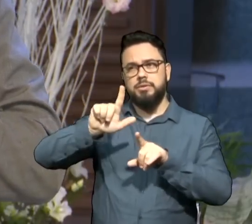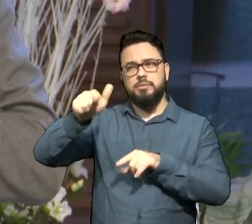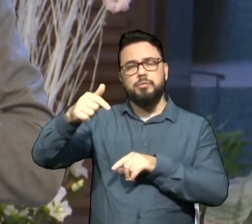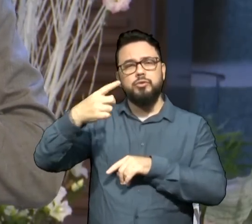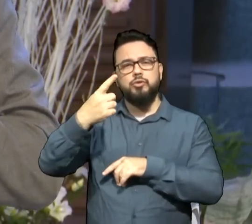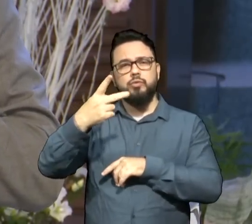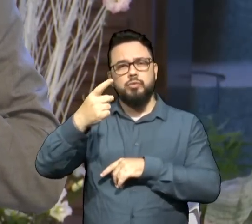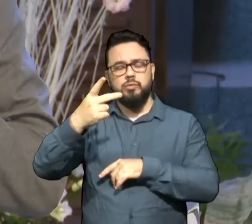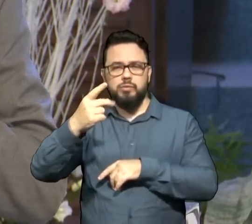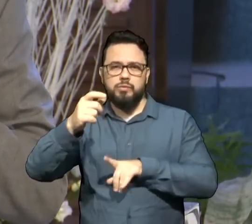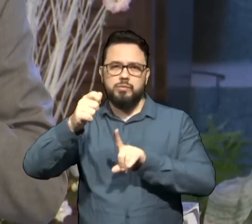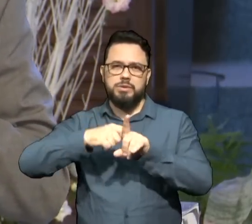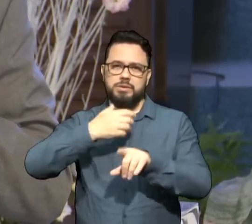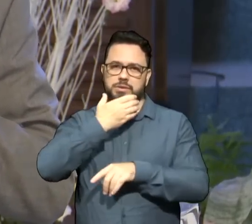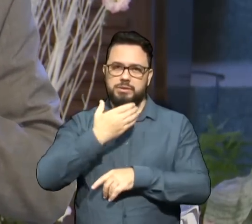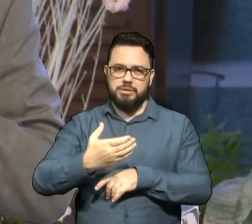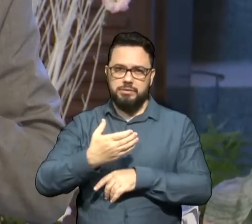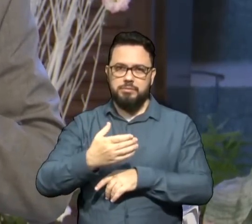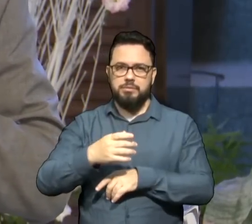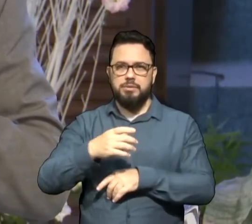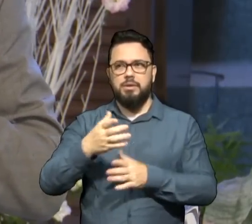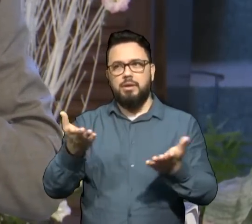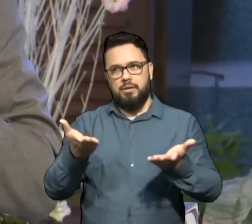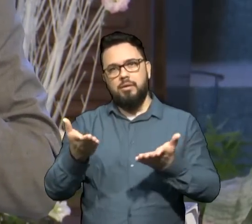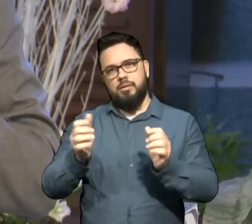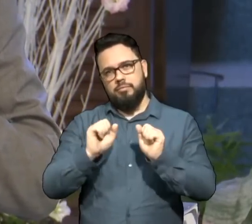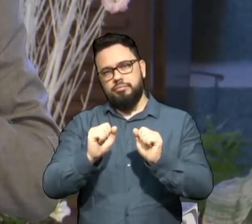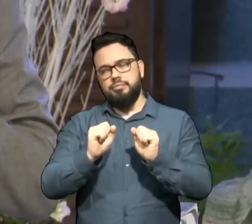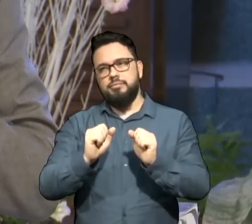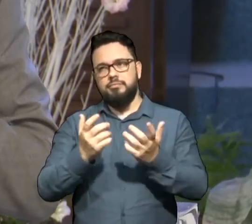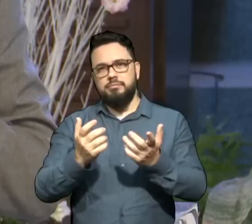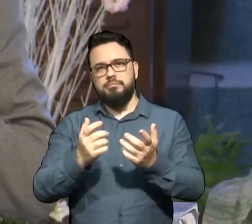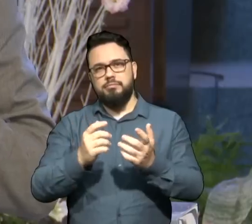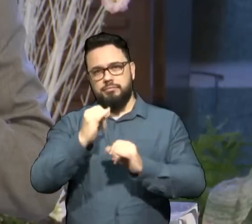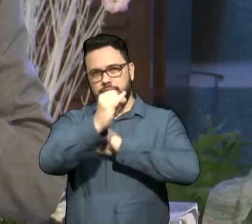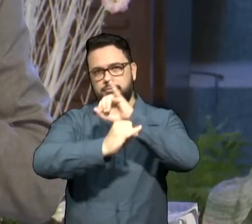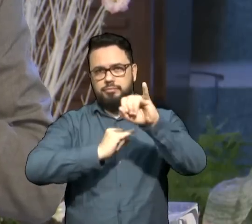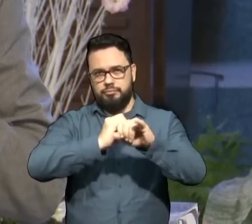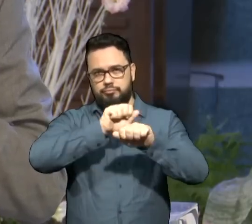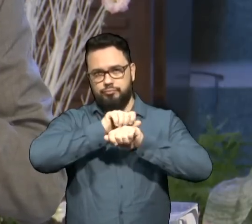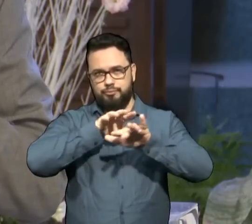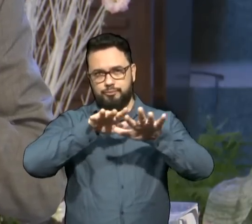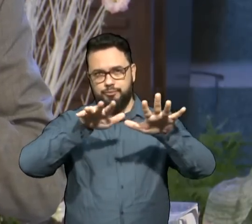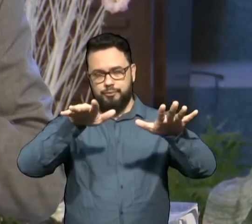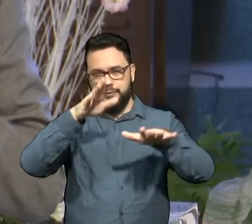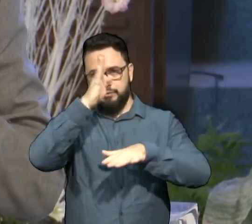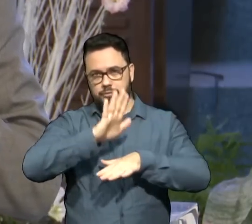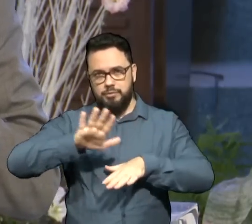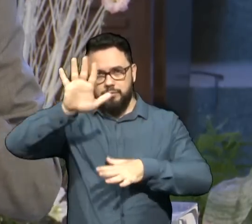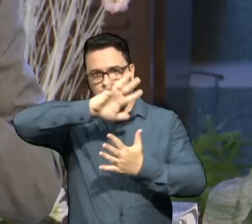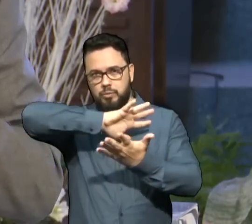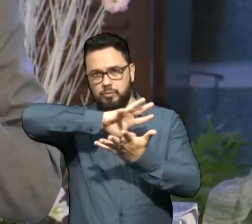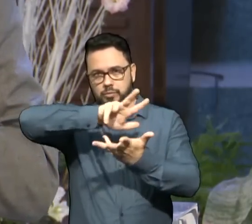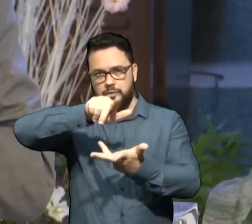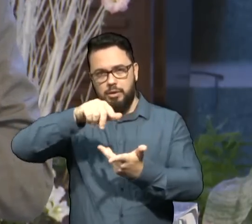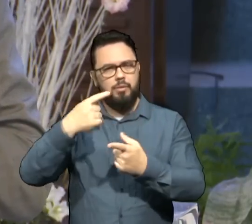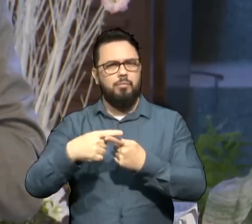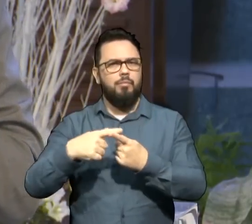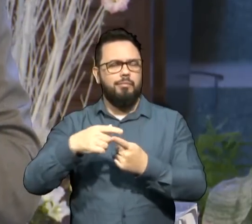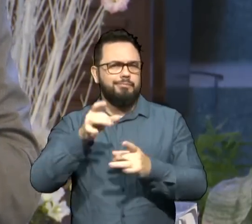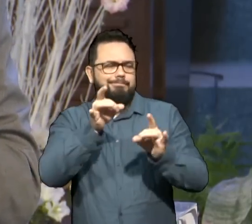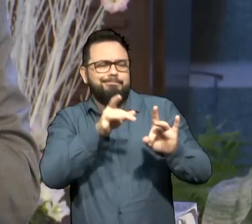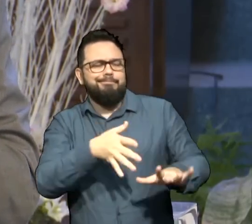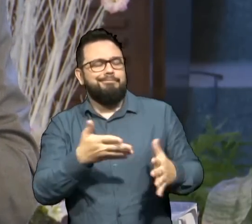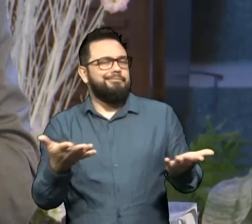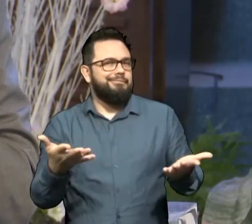dezembro e agora que você pode transmitir pela internet para vários cantos do Brasil e do mundo por não participar ainda